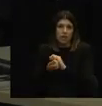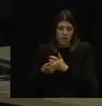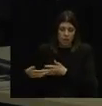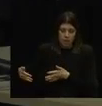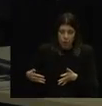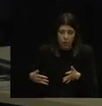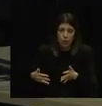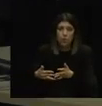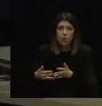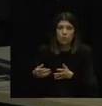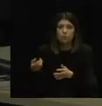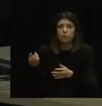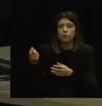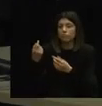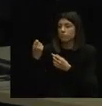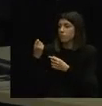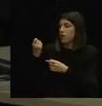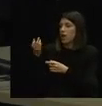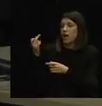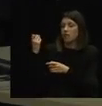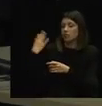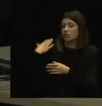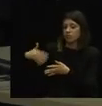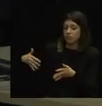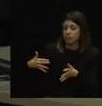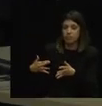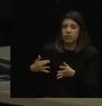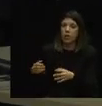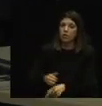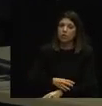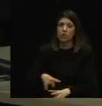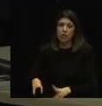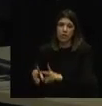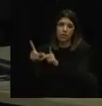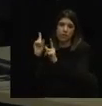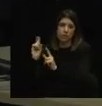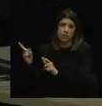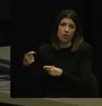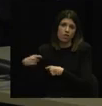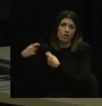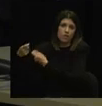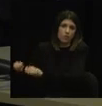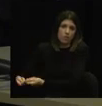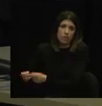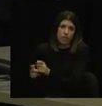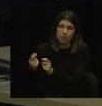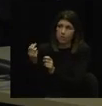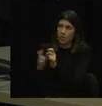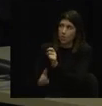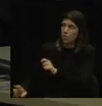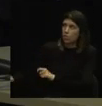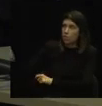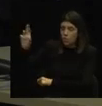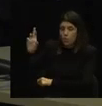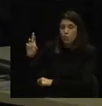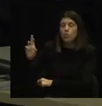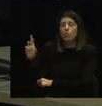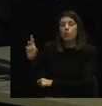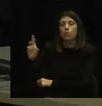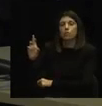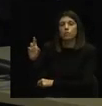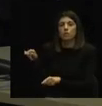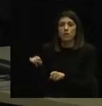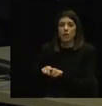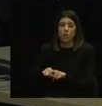que se seguiu nos últimos anos, em que o desenvolvimento da cidade foi deixado nas mãos do investimento especulativo, negligenciando